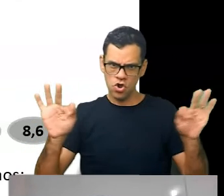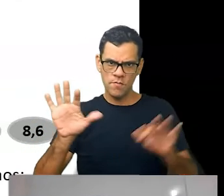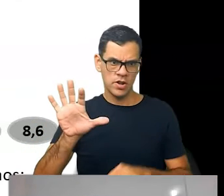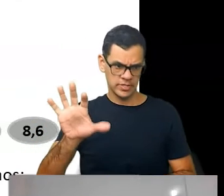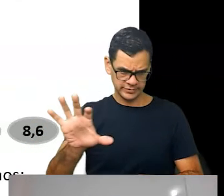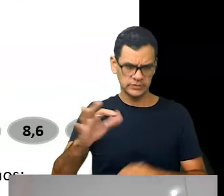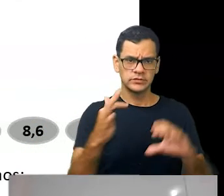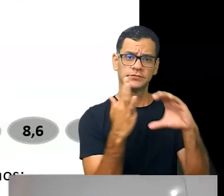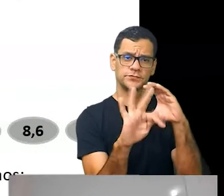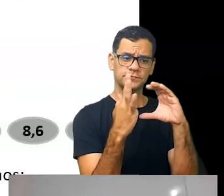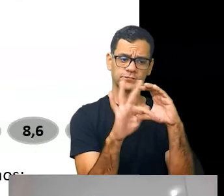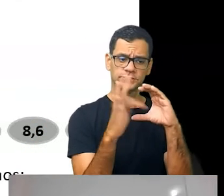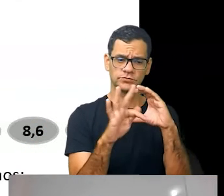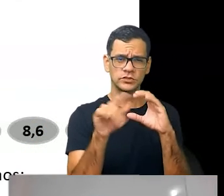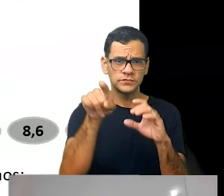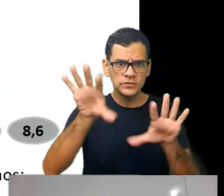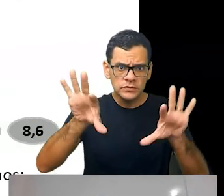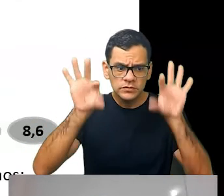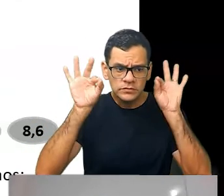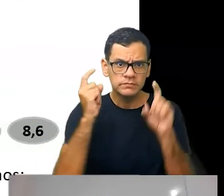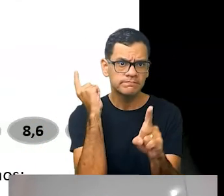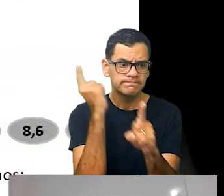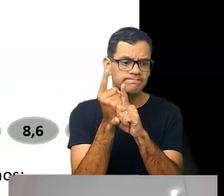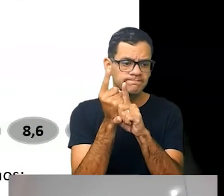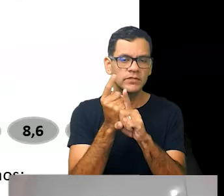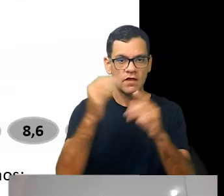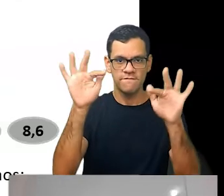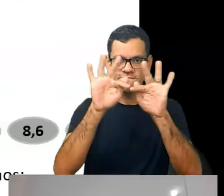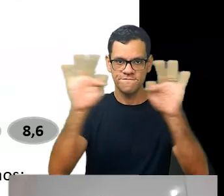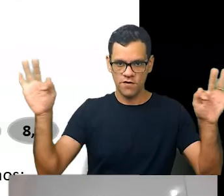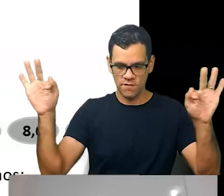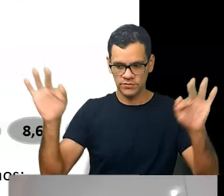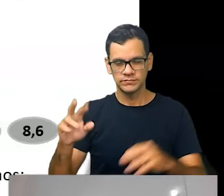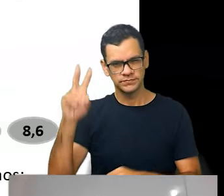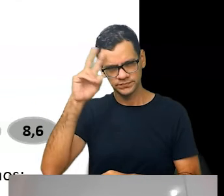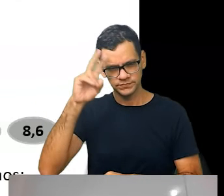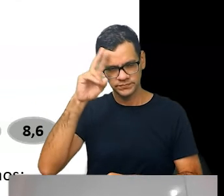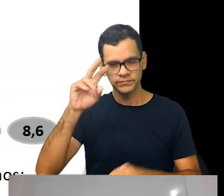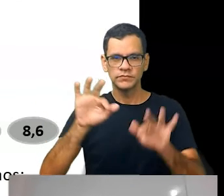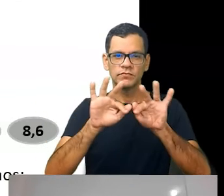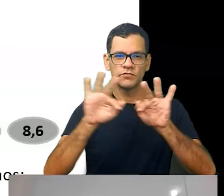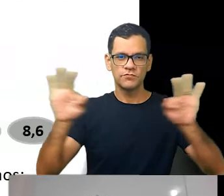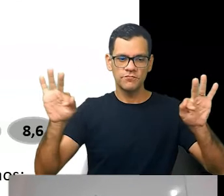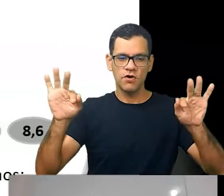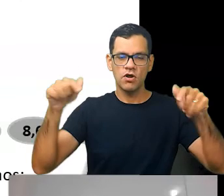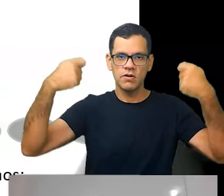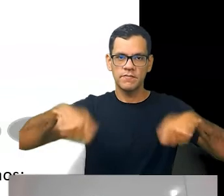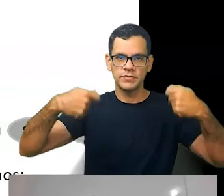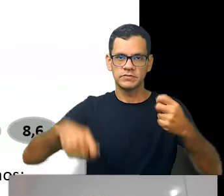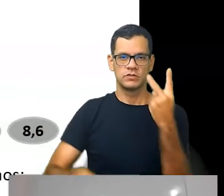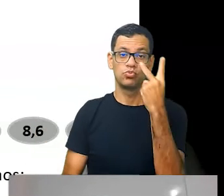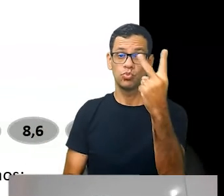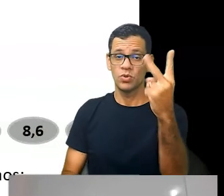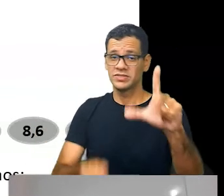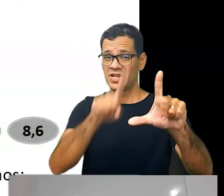entrar. Então, essa é a fórmula para este exercício, tá? Então, é basicamente isso, uma função. É você descobrir a fórmula para